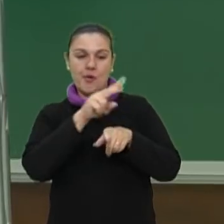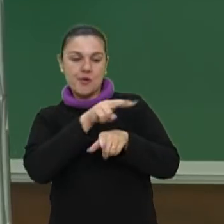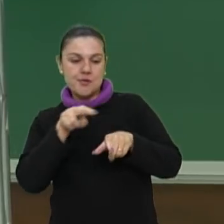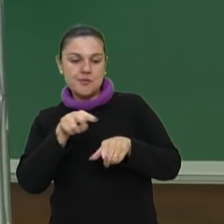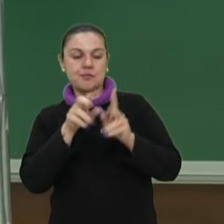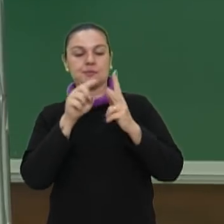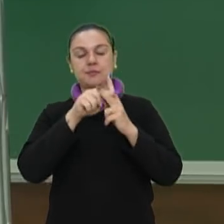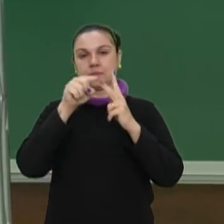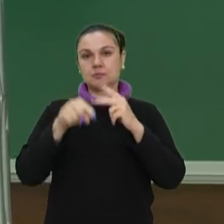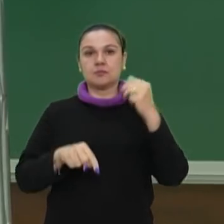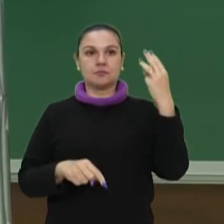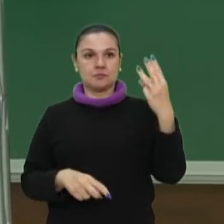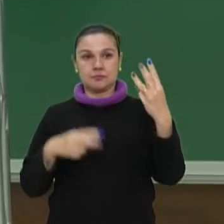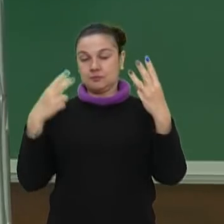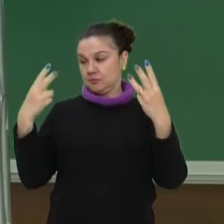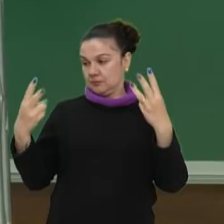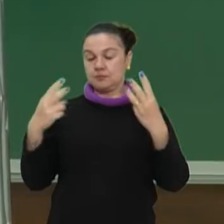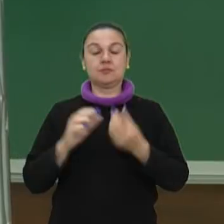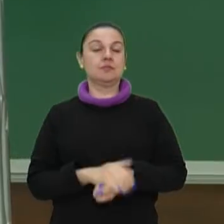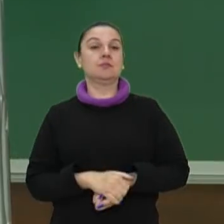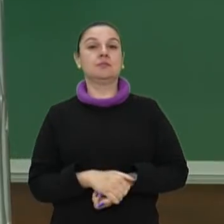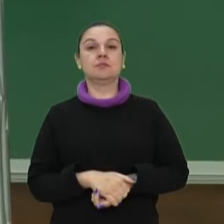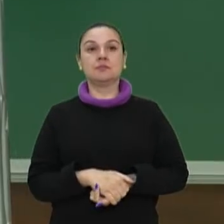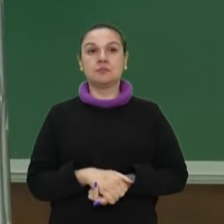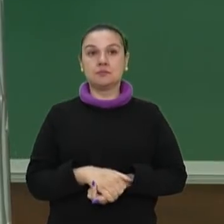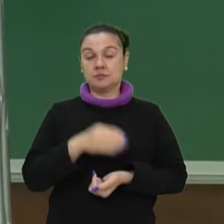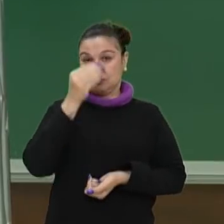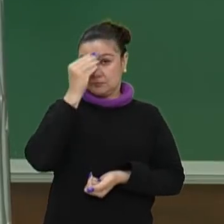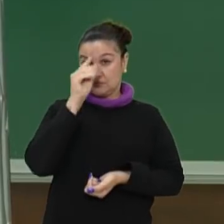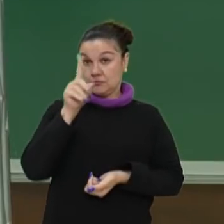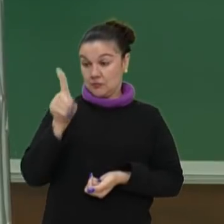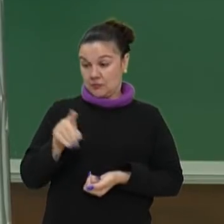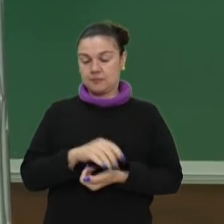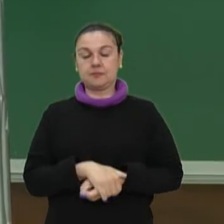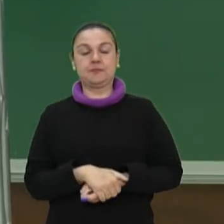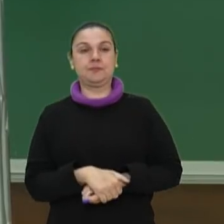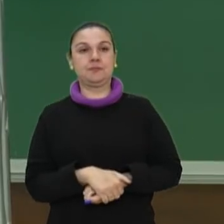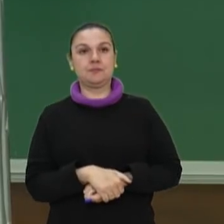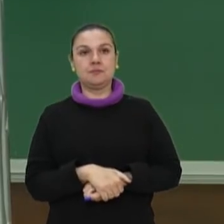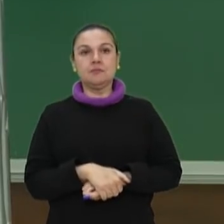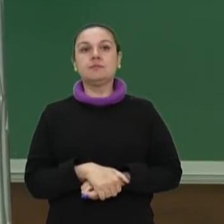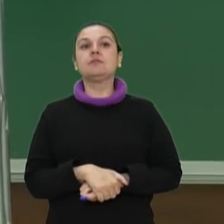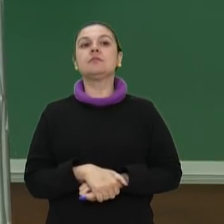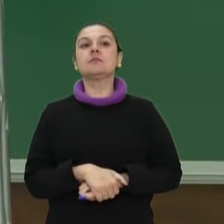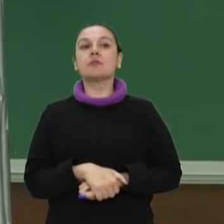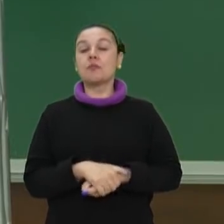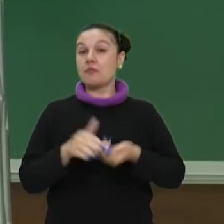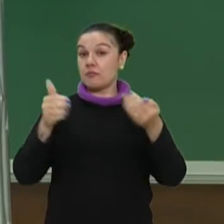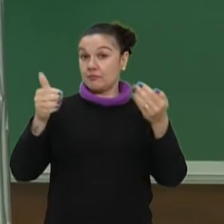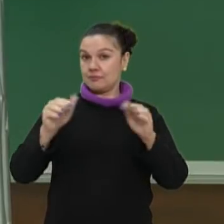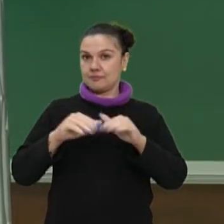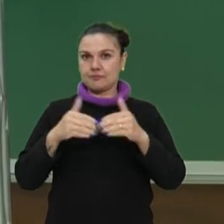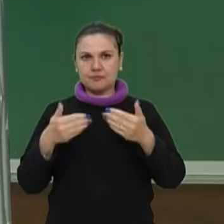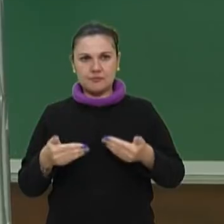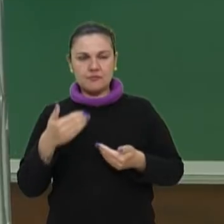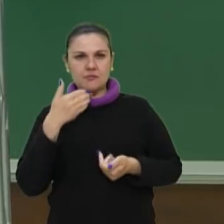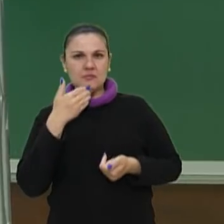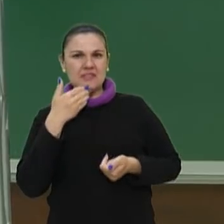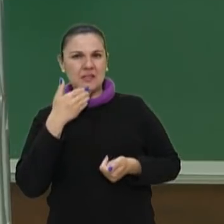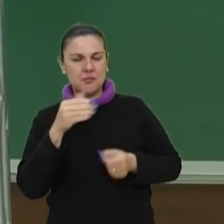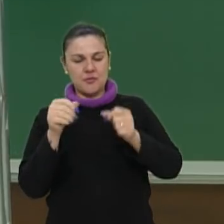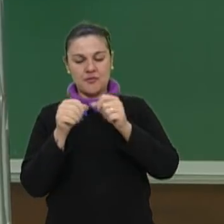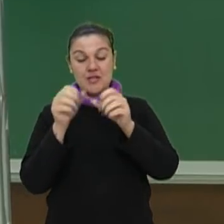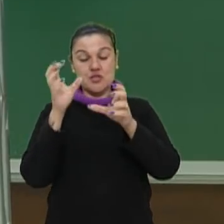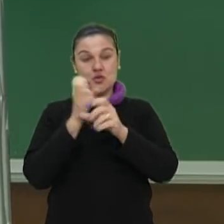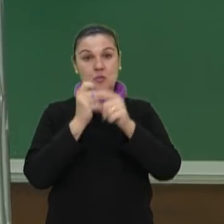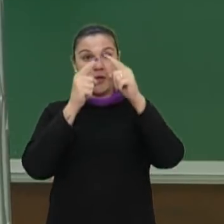são 3 e 2. Marca aí essas respostas. Olha lá, o x1 vale 3, x2 vale 2, tá? O exercício pedia para a gente somar